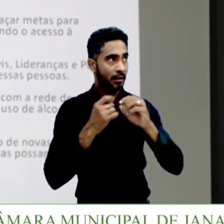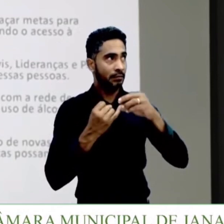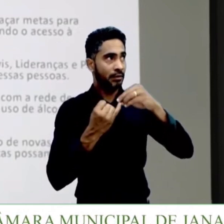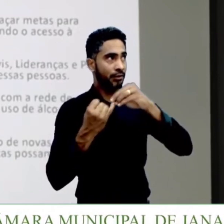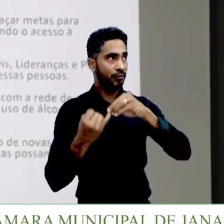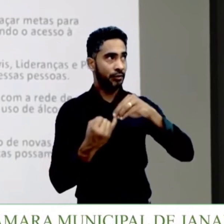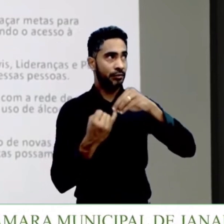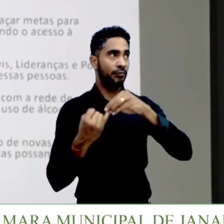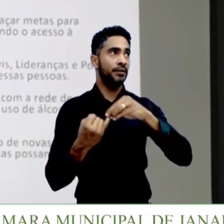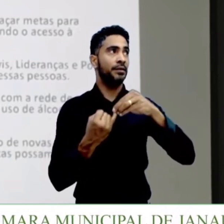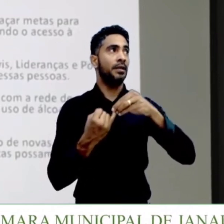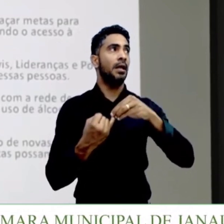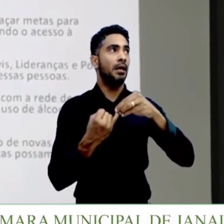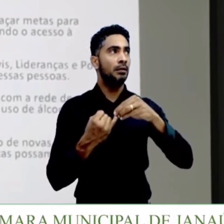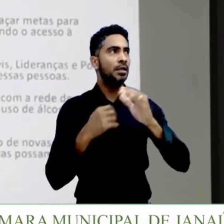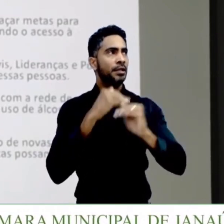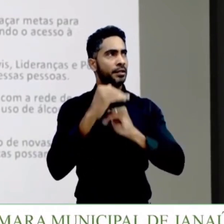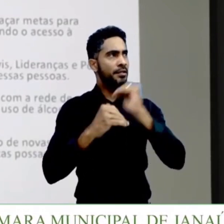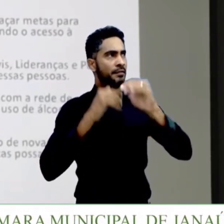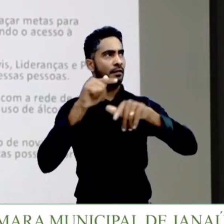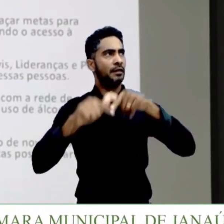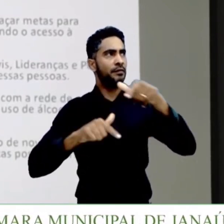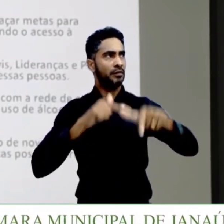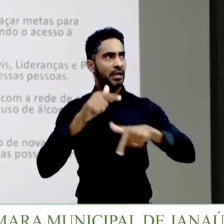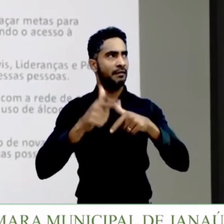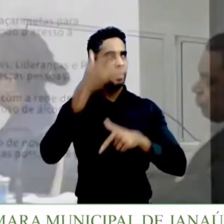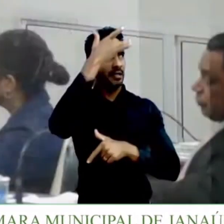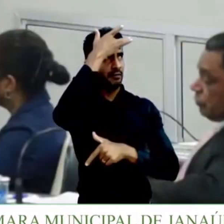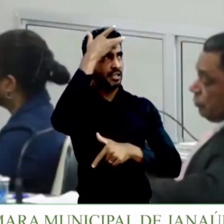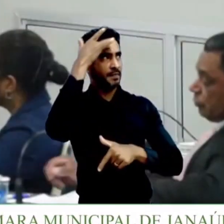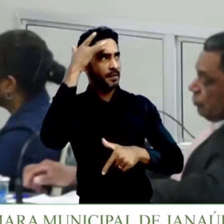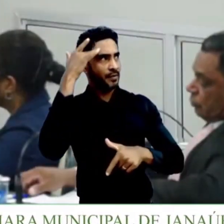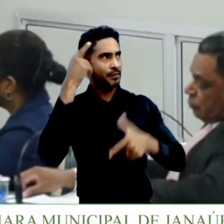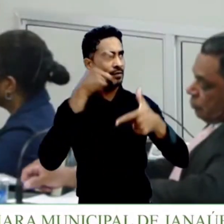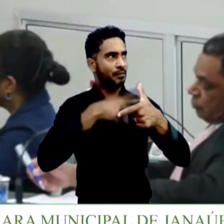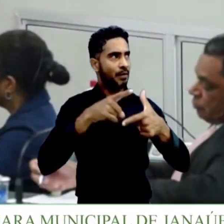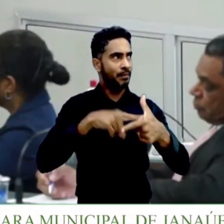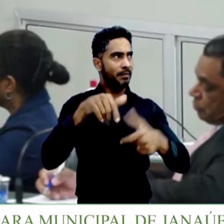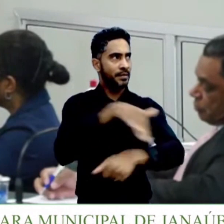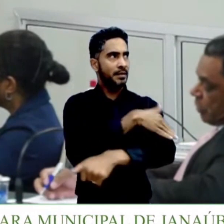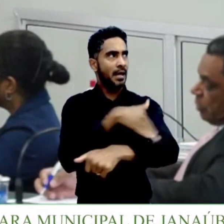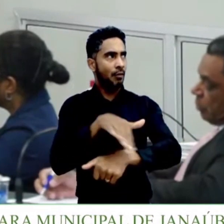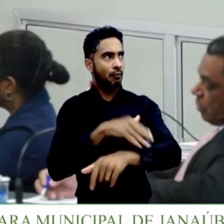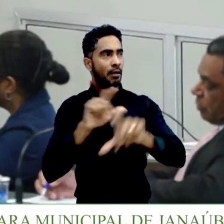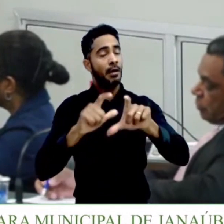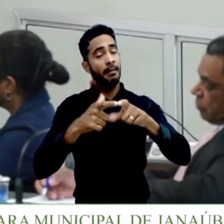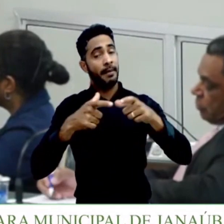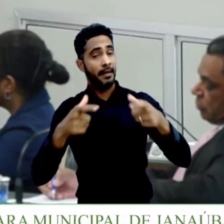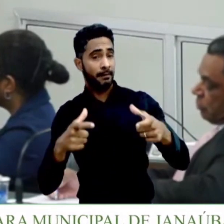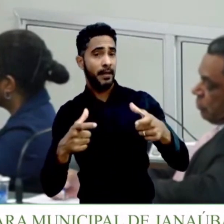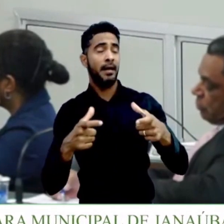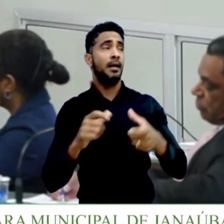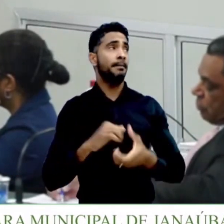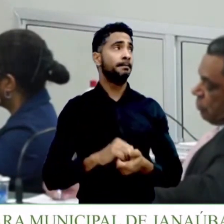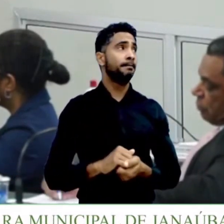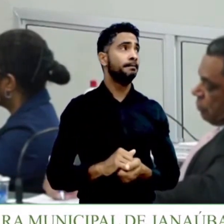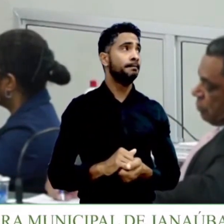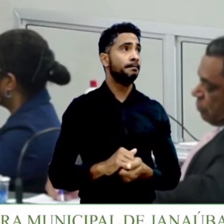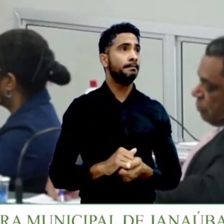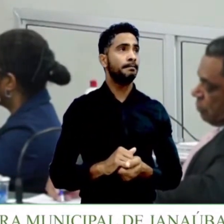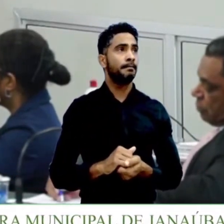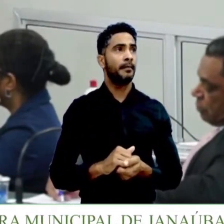já desenvolvem esse trabalho junto às pessoas em situação de rua para ampliar essas ações,